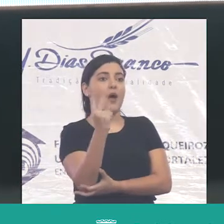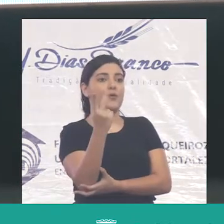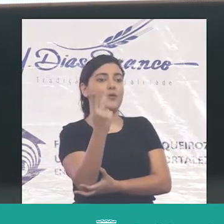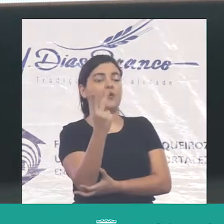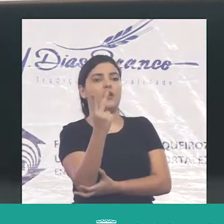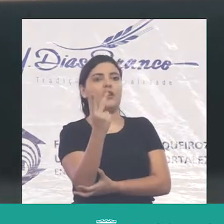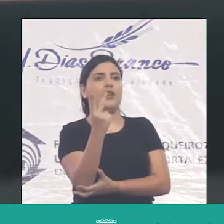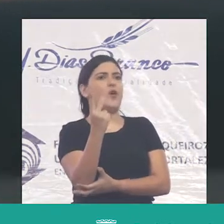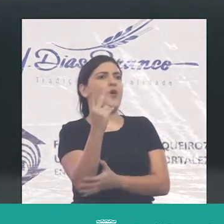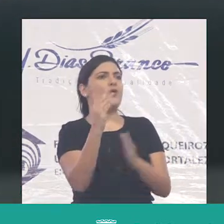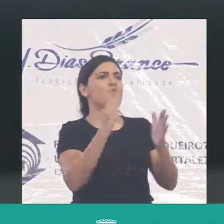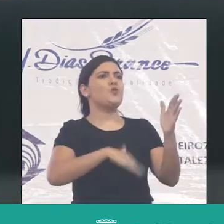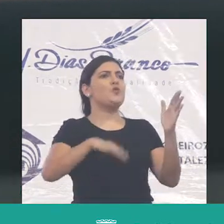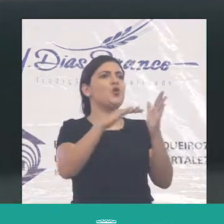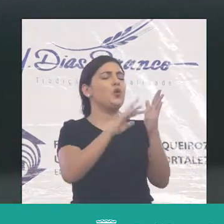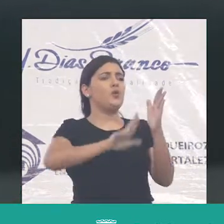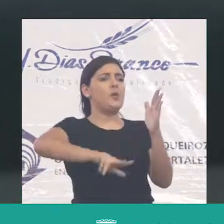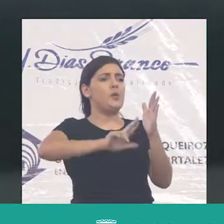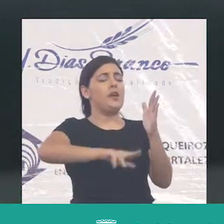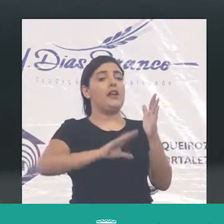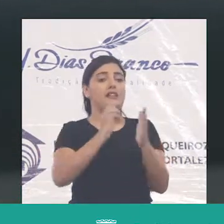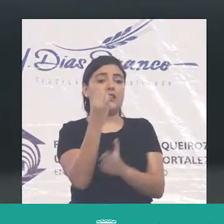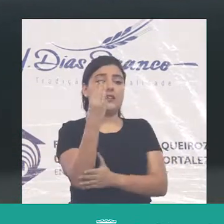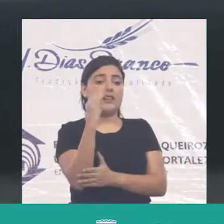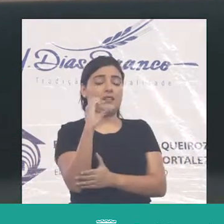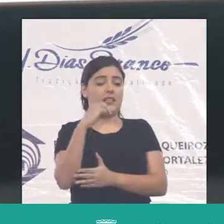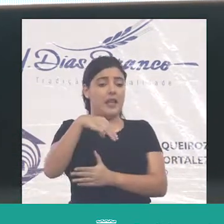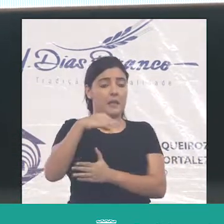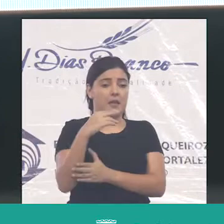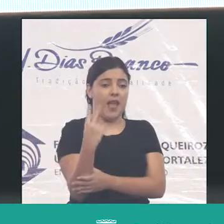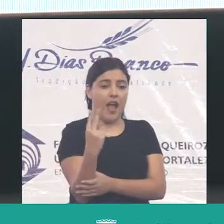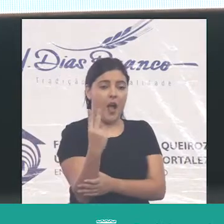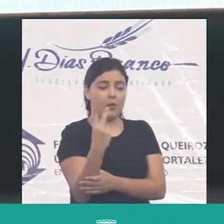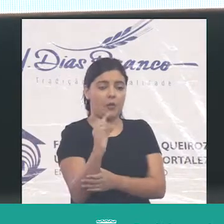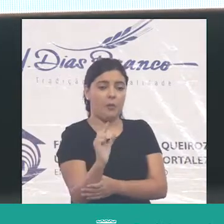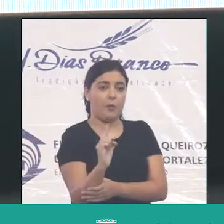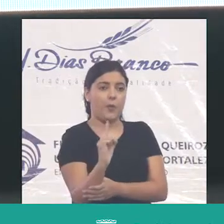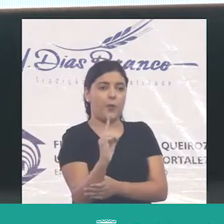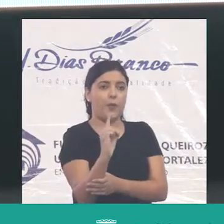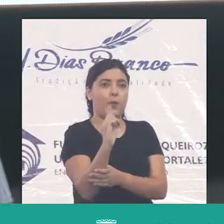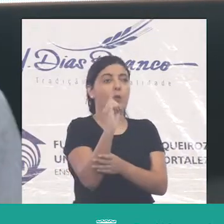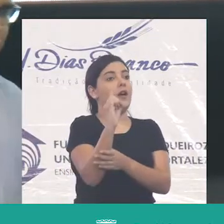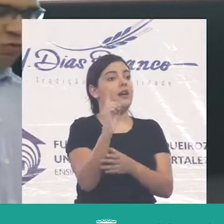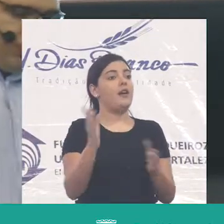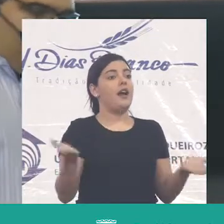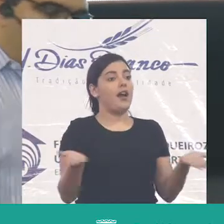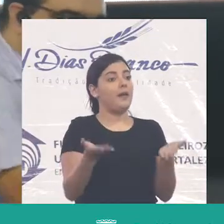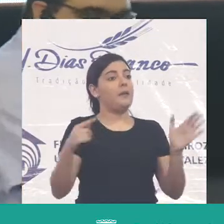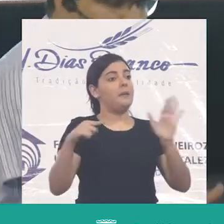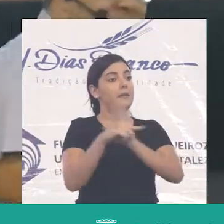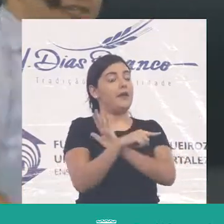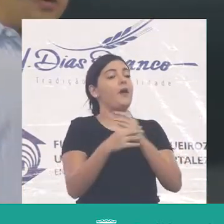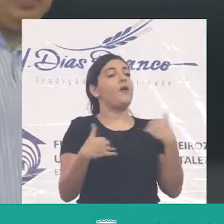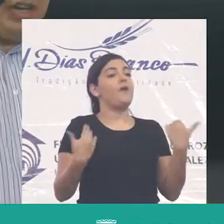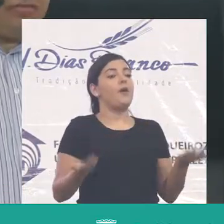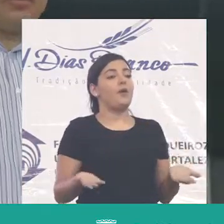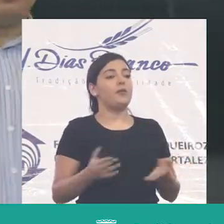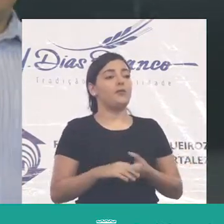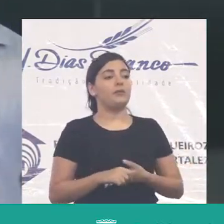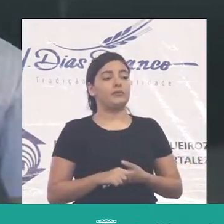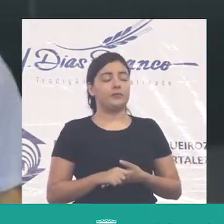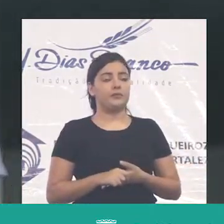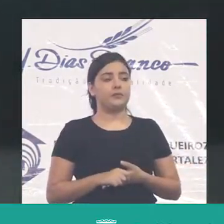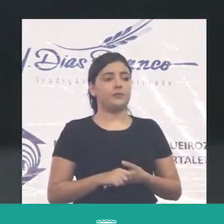Não é o volume completo, é só o que corresponde a esses 3 centímetros que subiu na água porque ele entrou. Ele pergunta qual é o volume desse